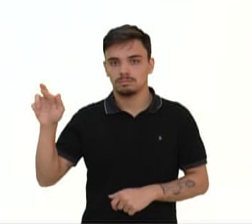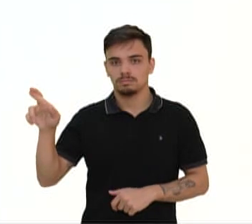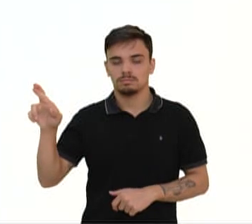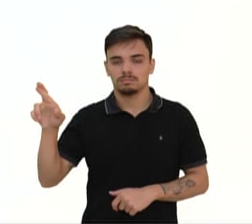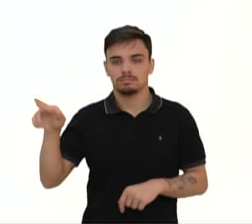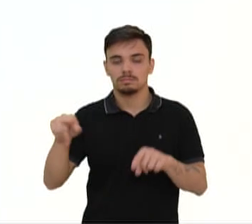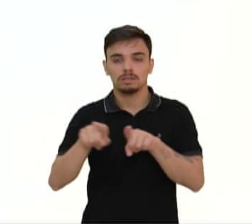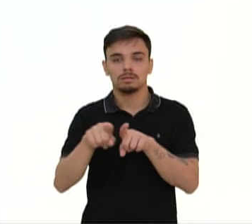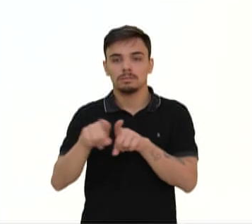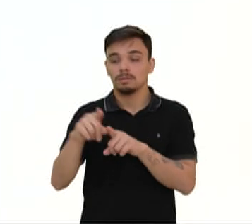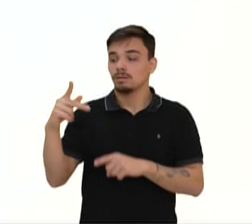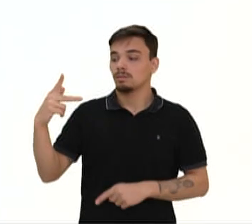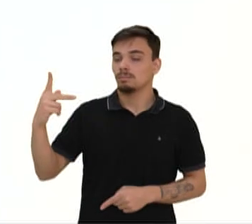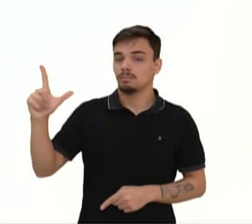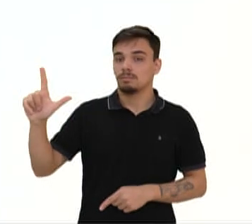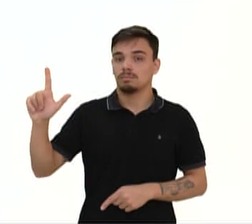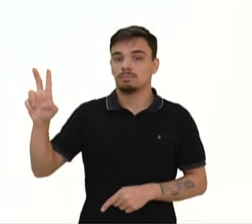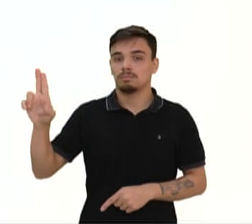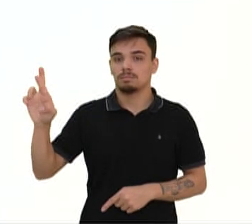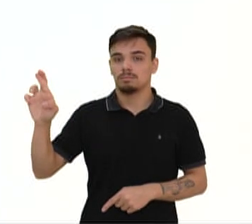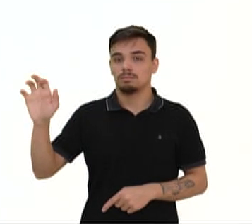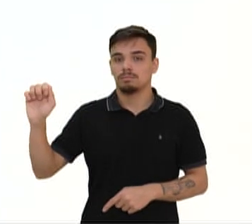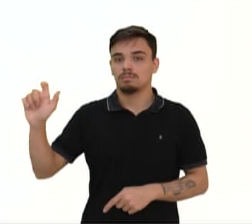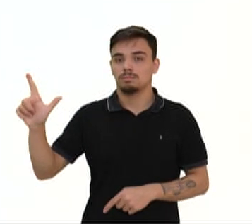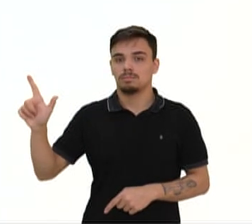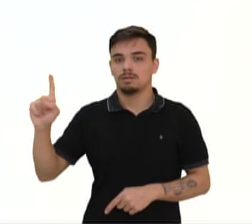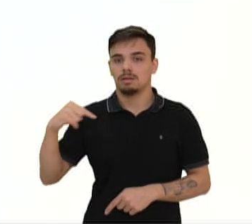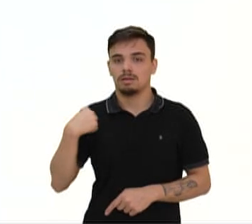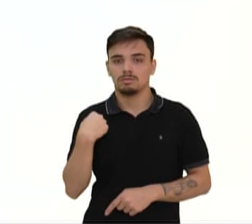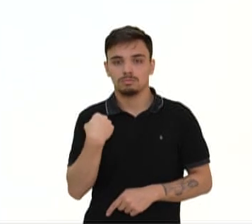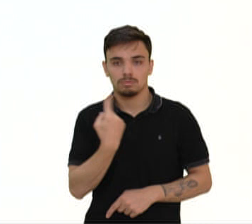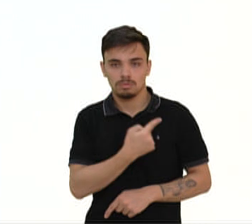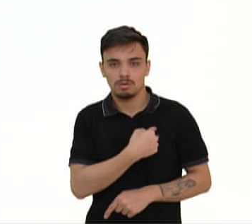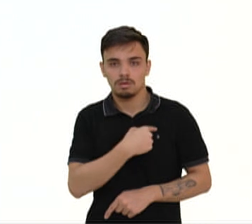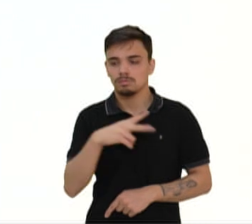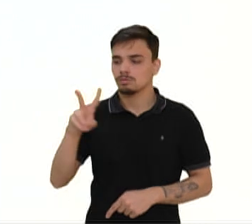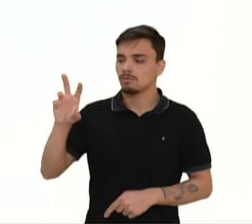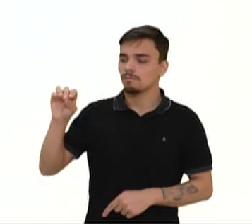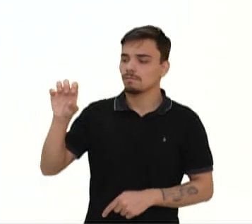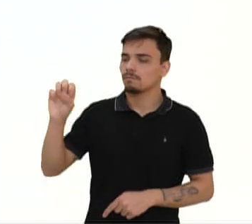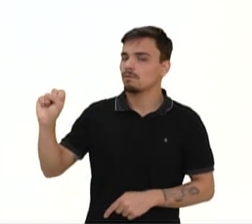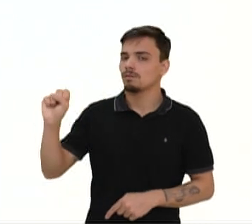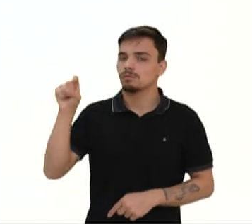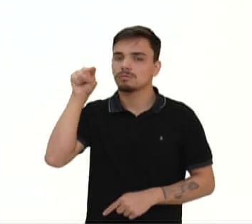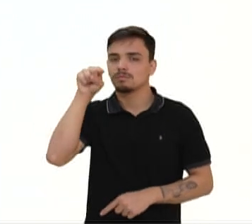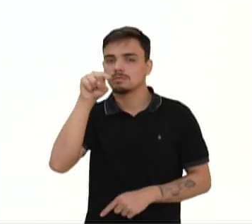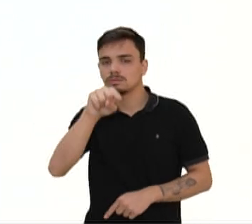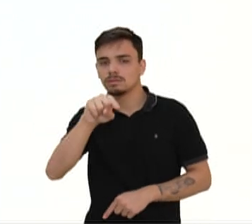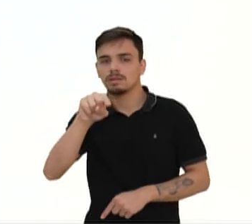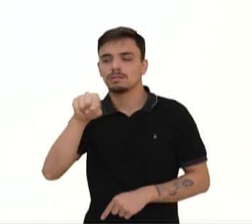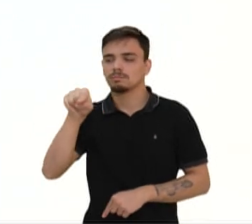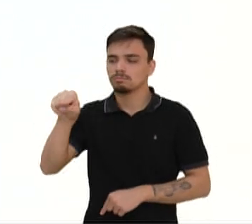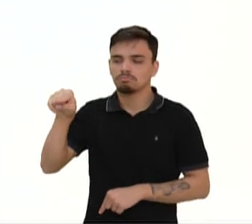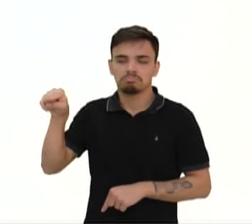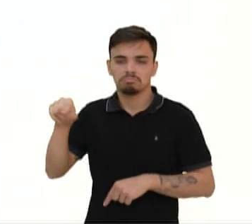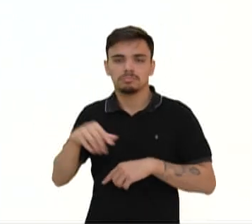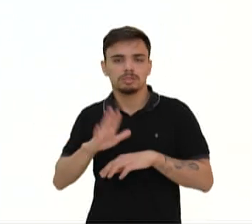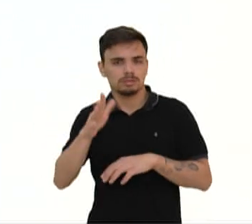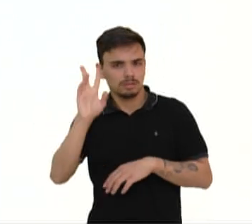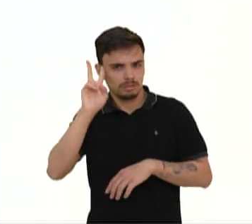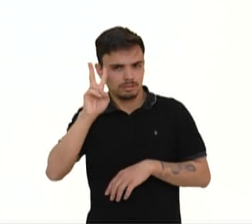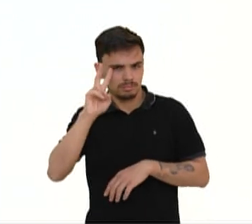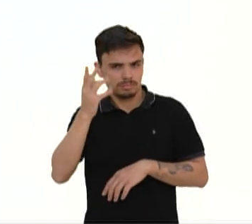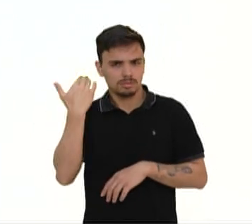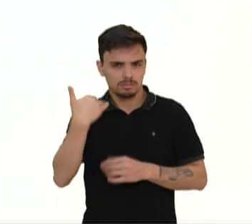que são nós, vós, vocês e eles e elas. Lembraram disso? Já